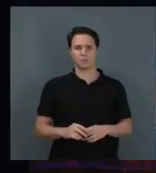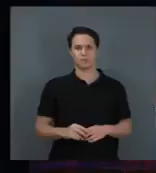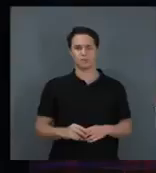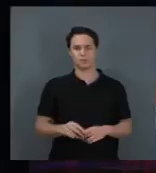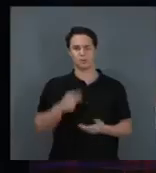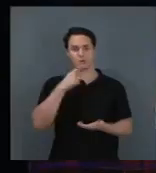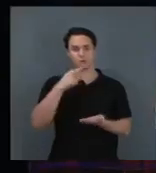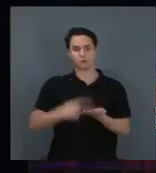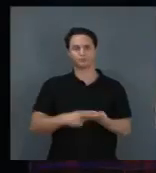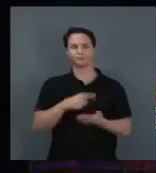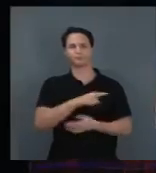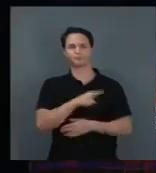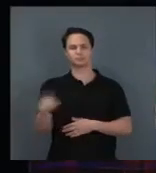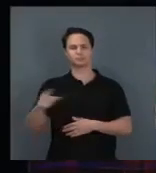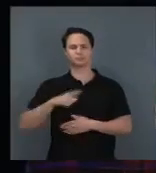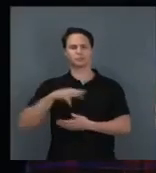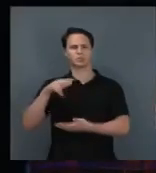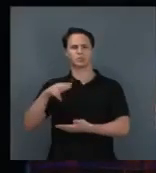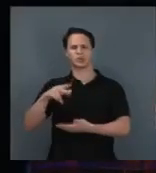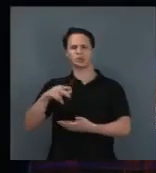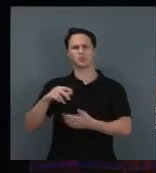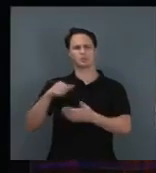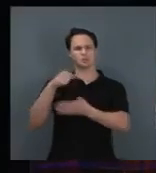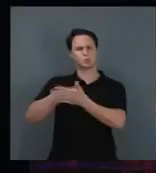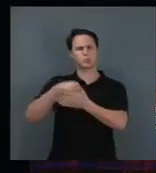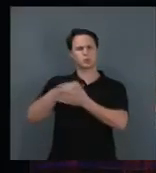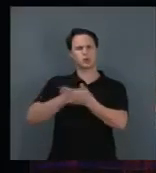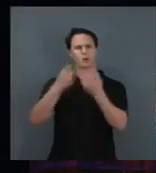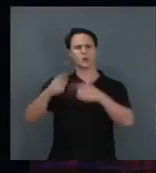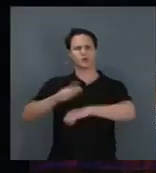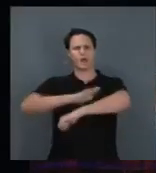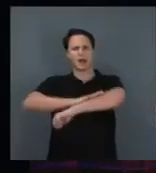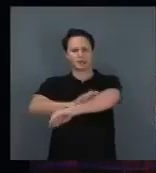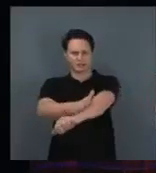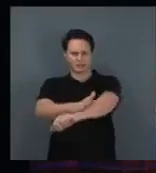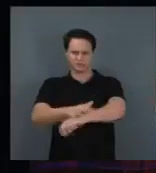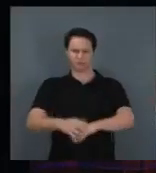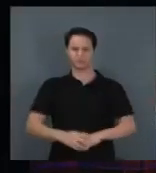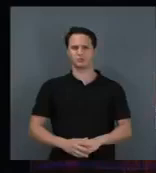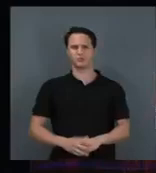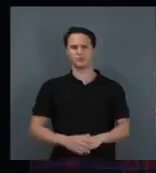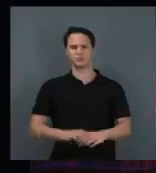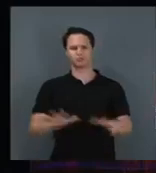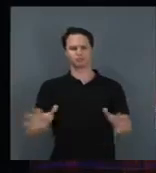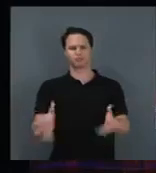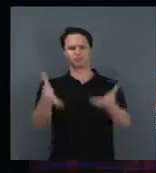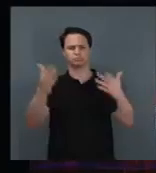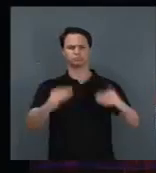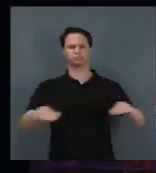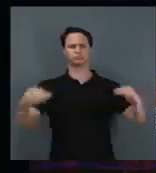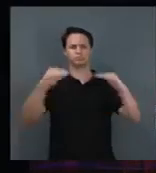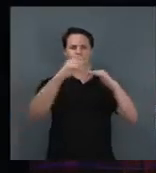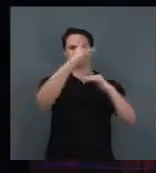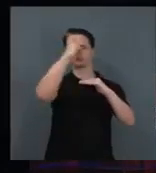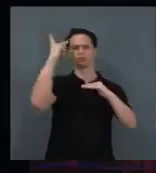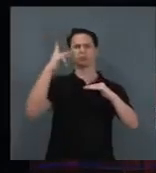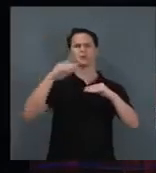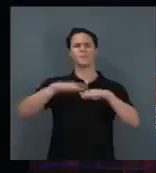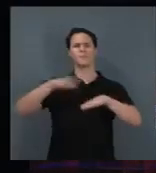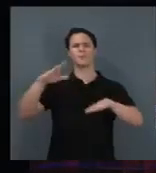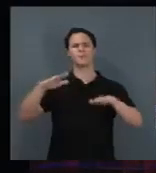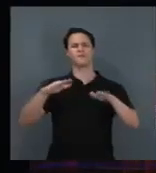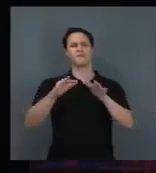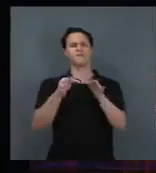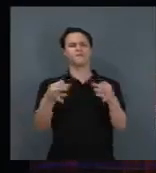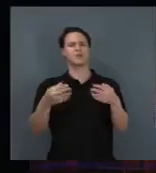Reafirmo, condenou o racismo, promoveu a inclusão e ficou ao lado dos mais frágeis, como, por